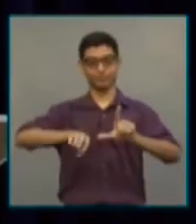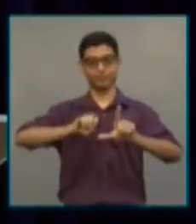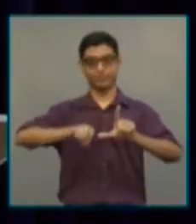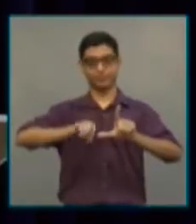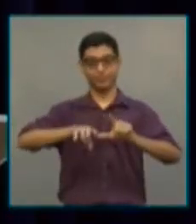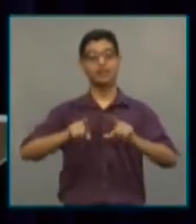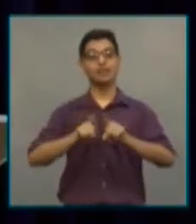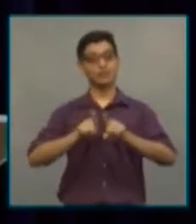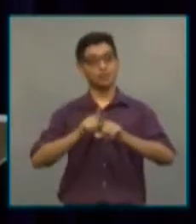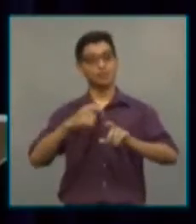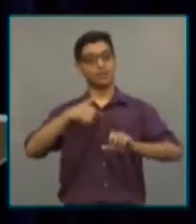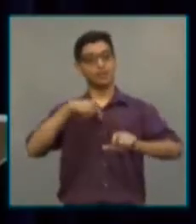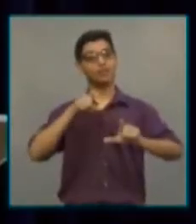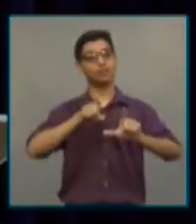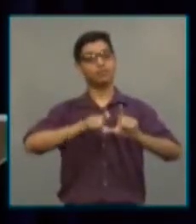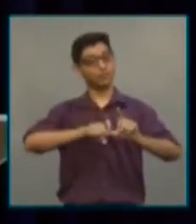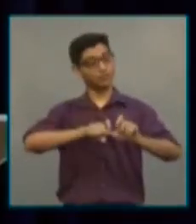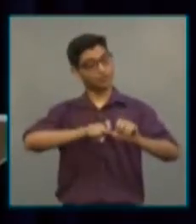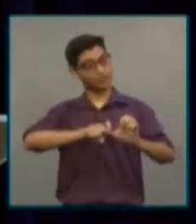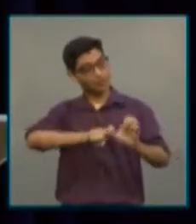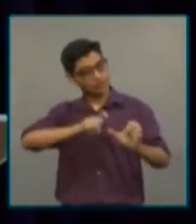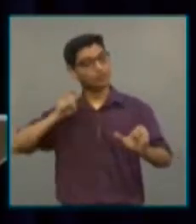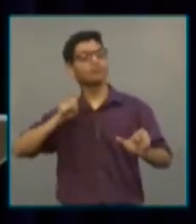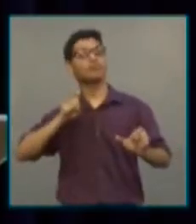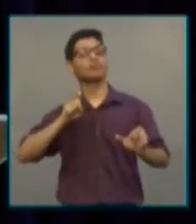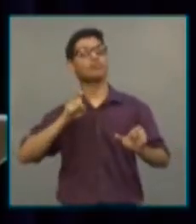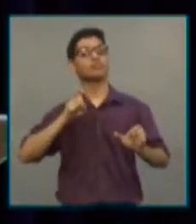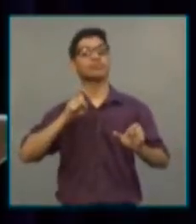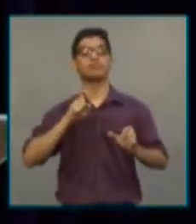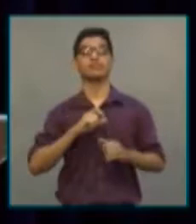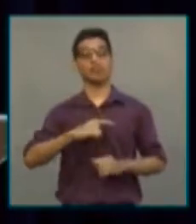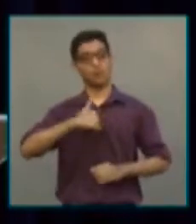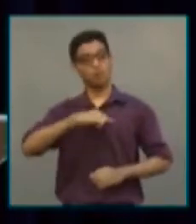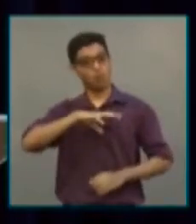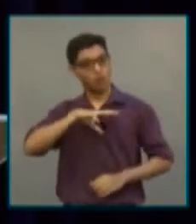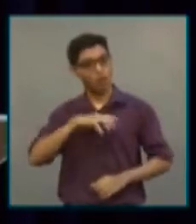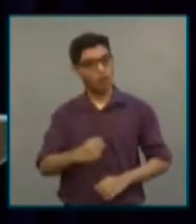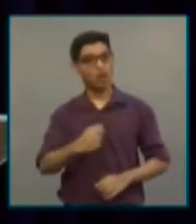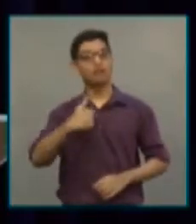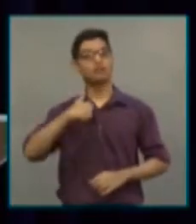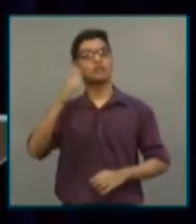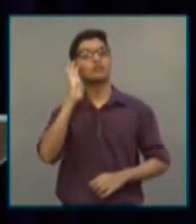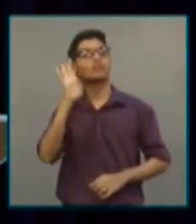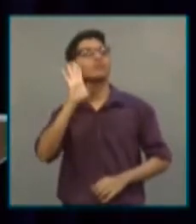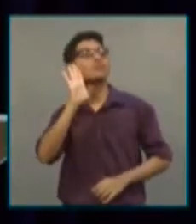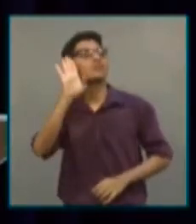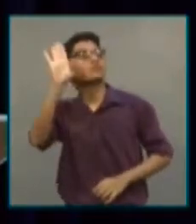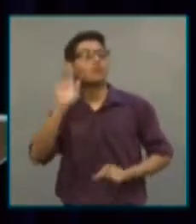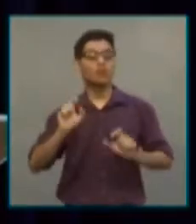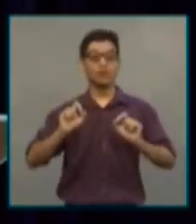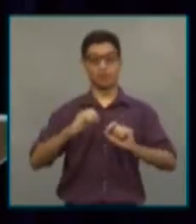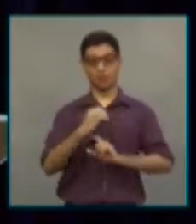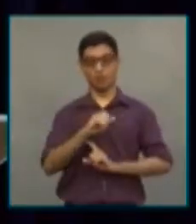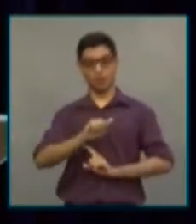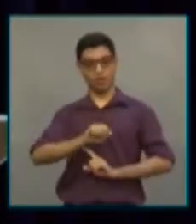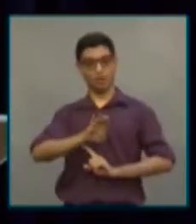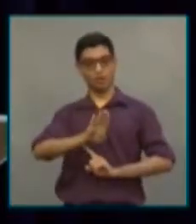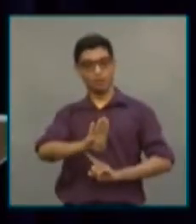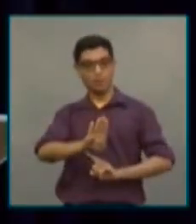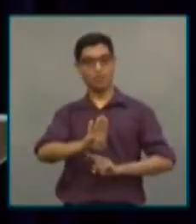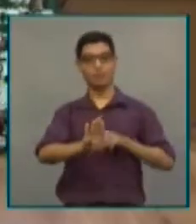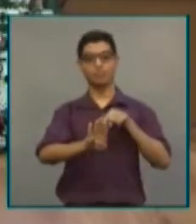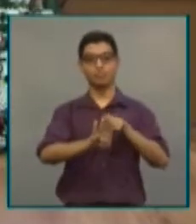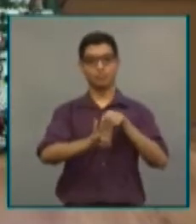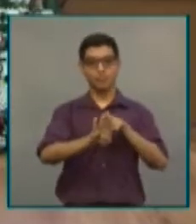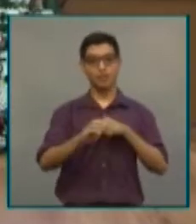independência, altivez e coragem. Eu sonho com resgate da OAB Ceará, que hoje está de joelhos, omissa